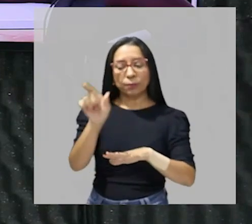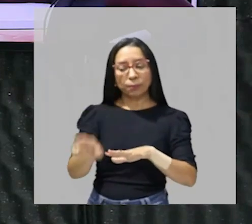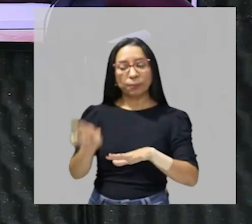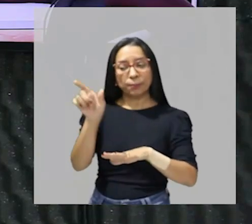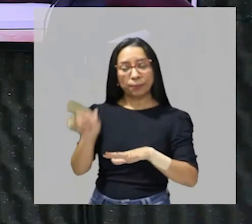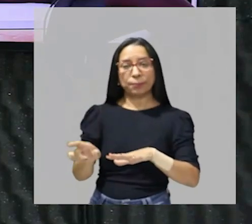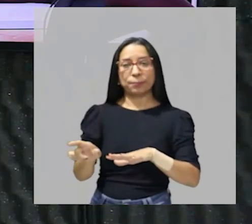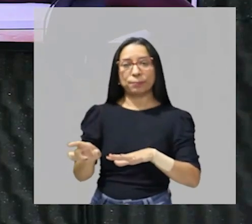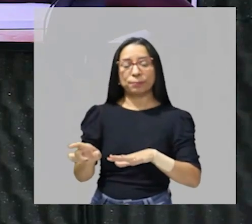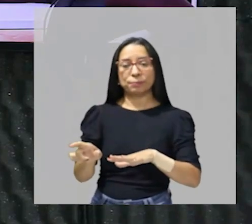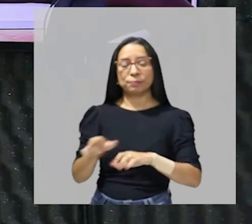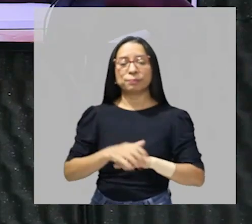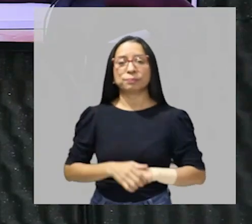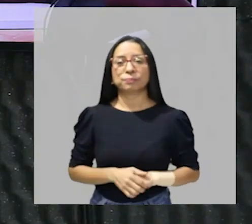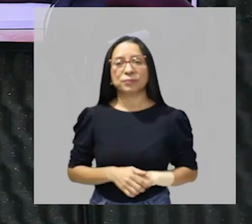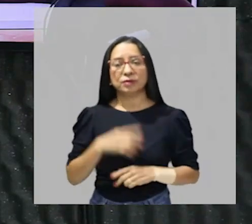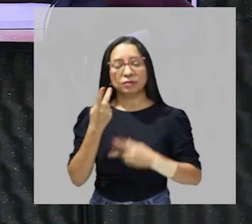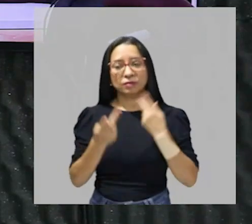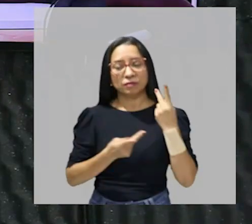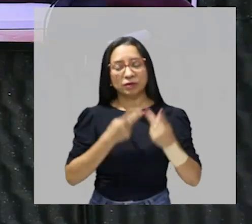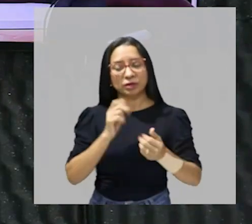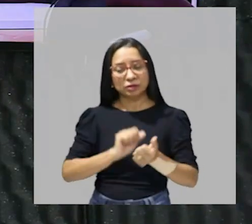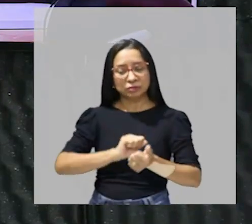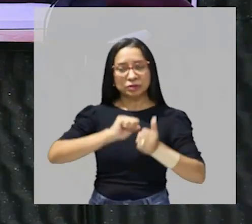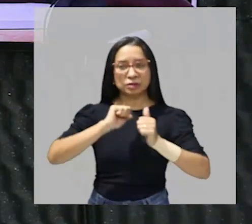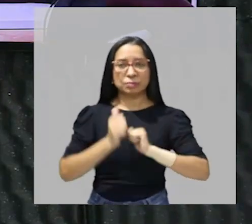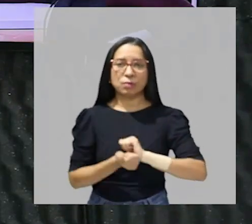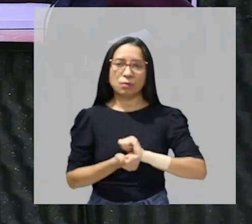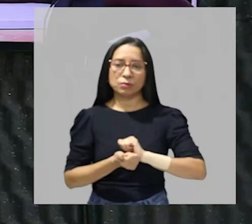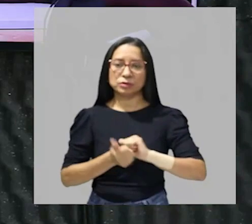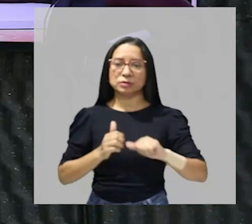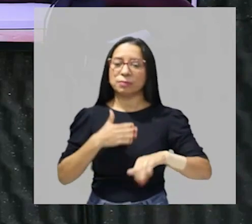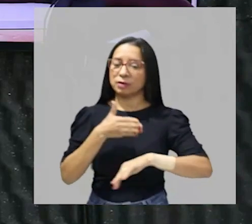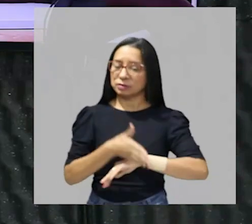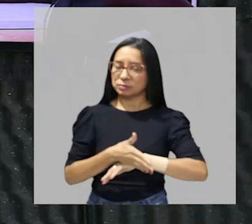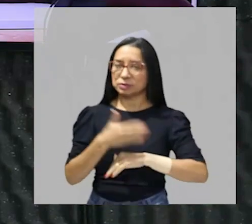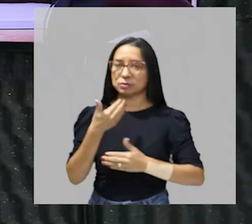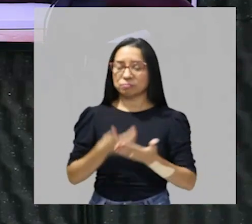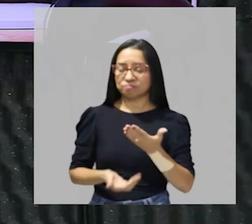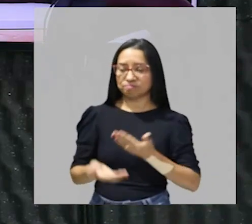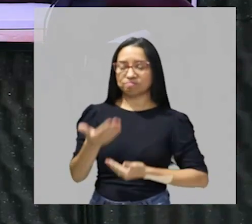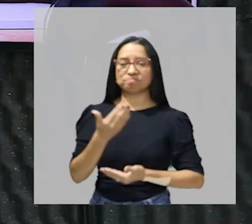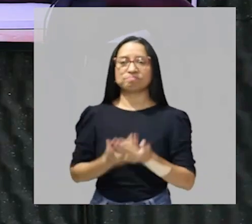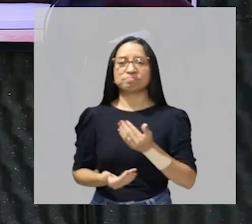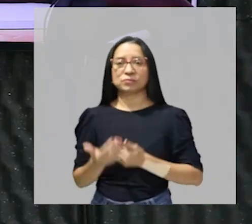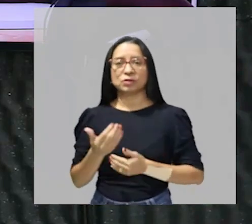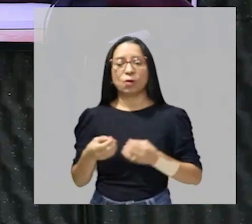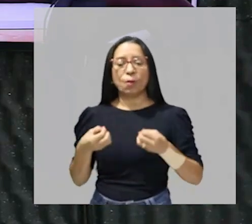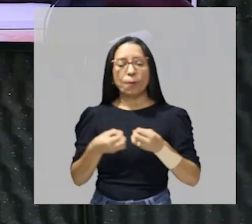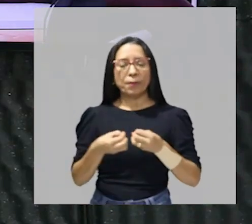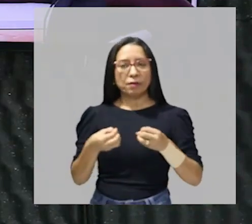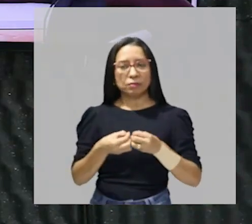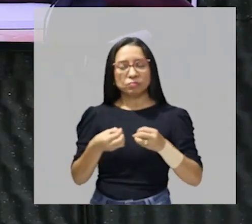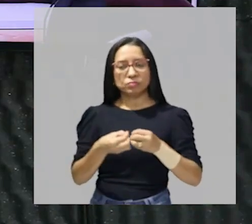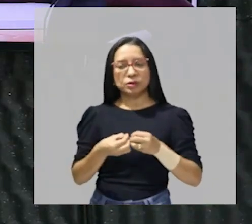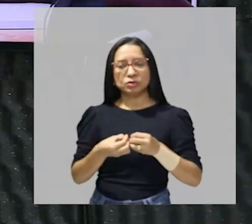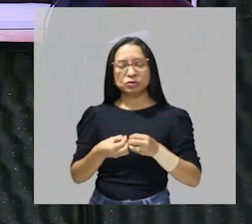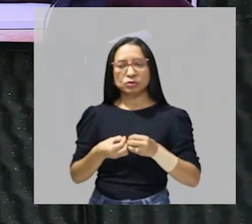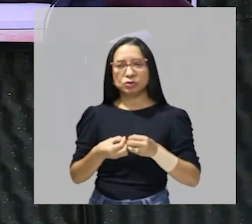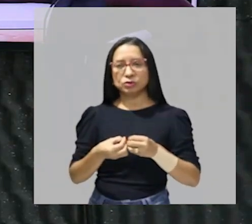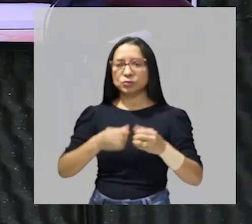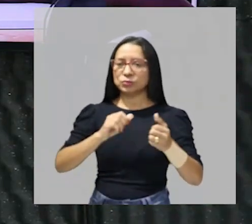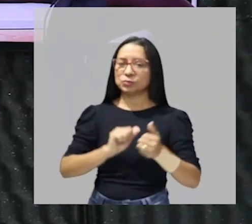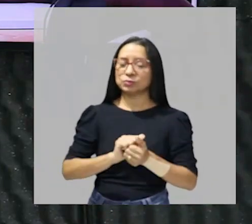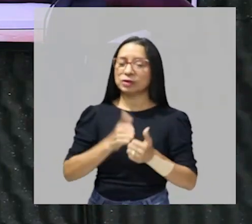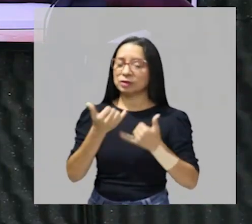Falei dos esportes, que existe o esporte de participação, que esse, ele está bem próximo dos jogos, mas falei também do esporte